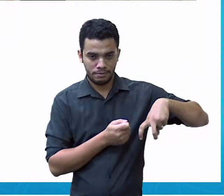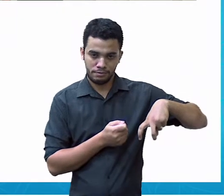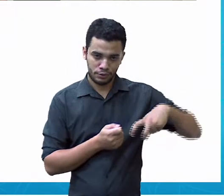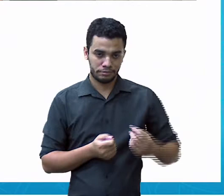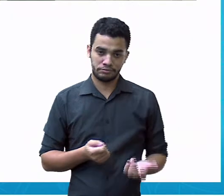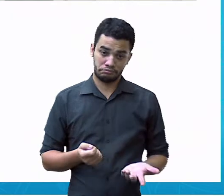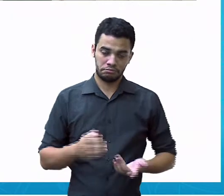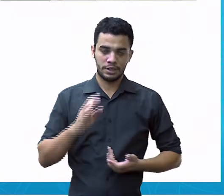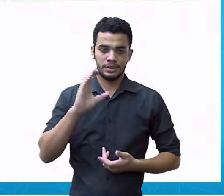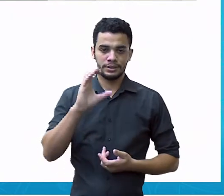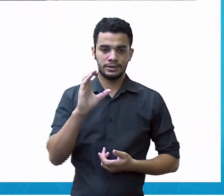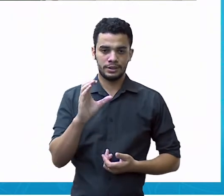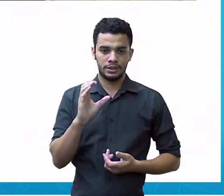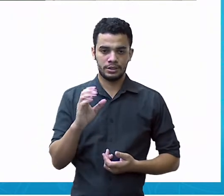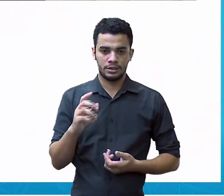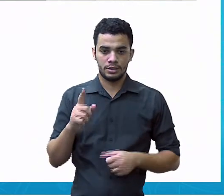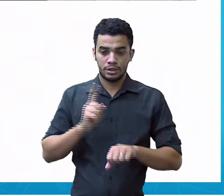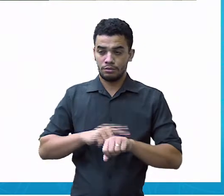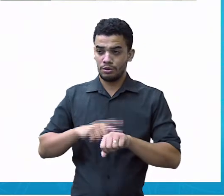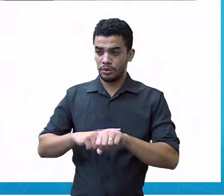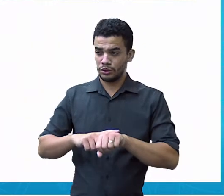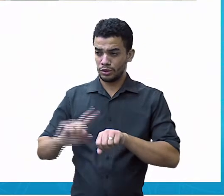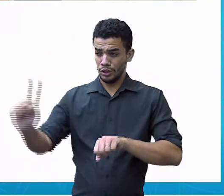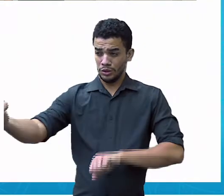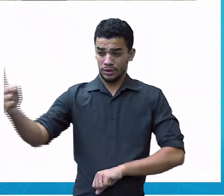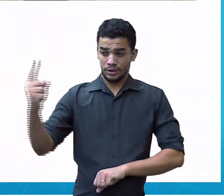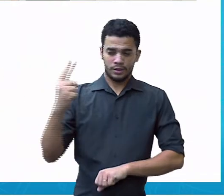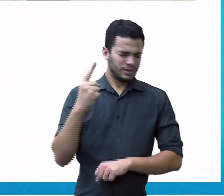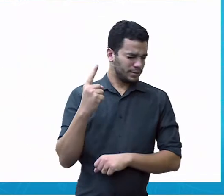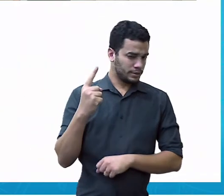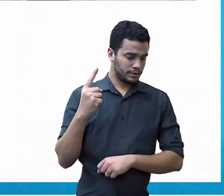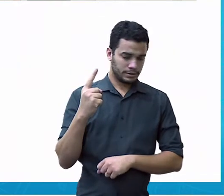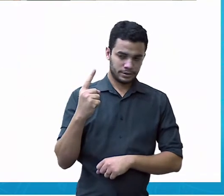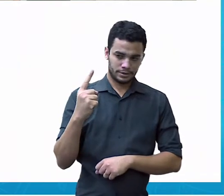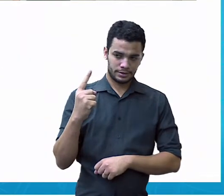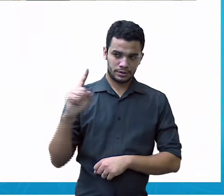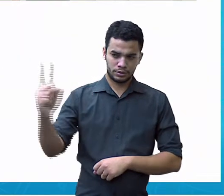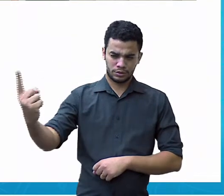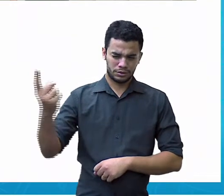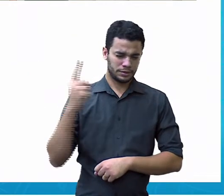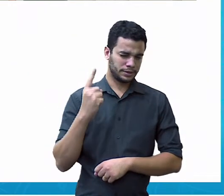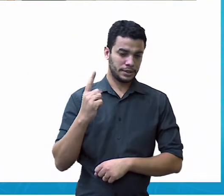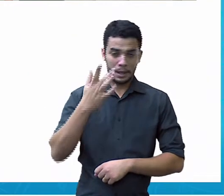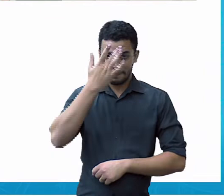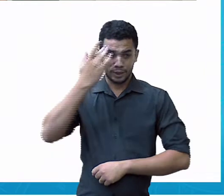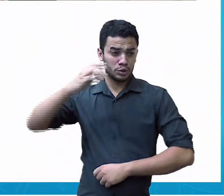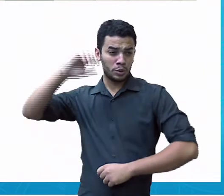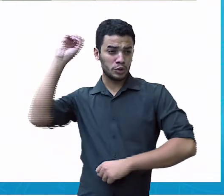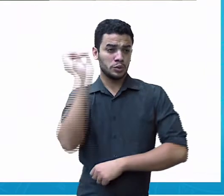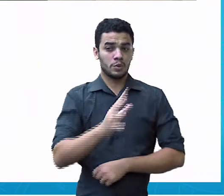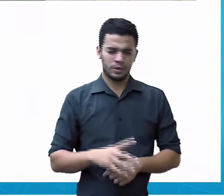aproximação brusca de um objeto ou preencher uma ficha de